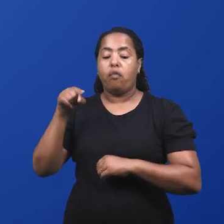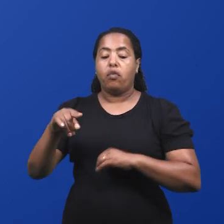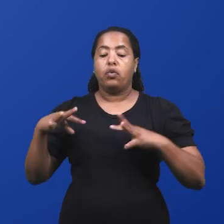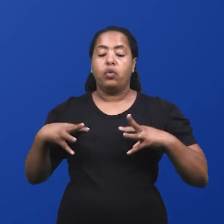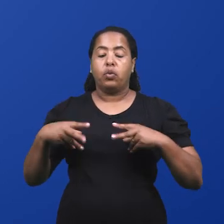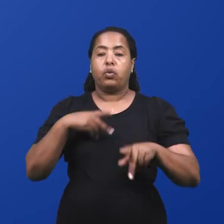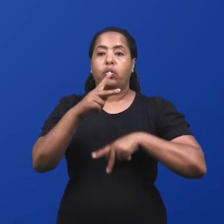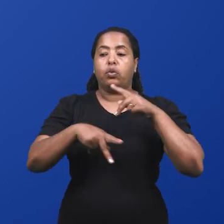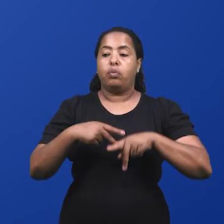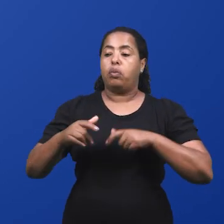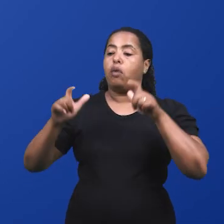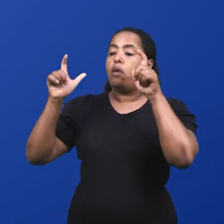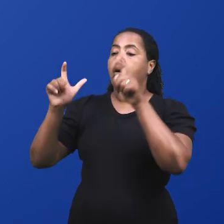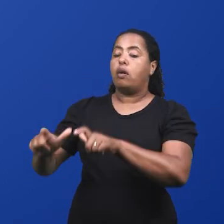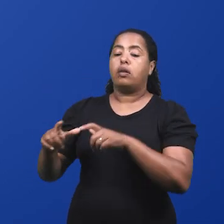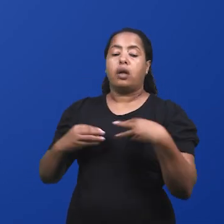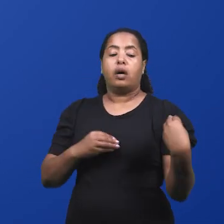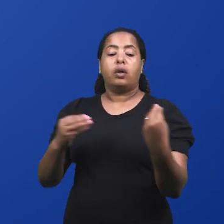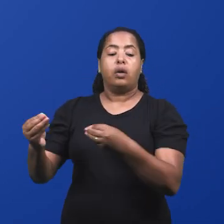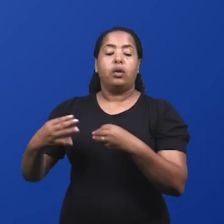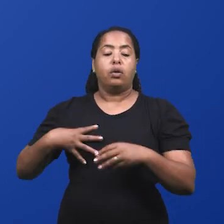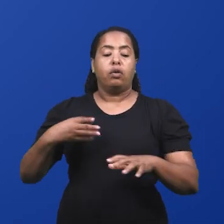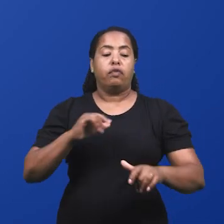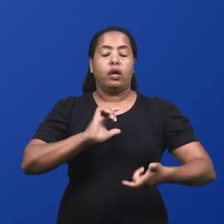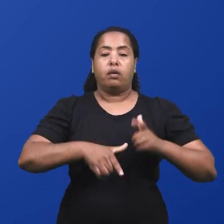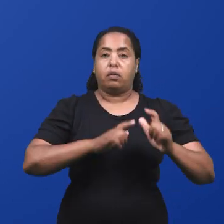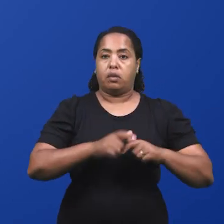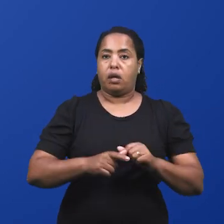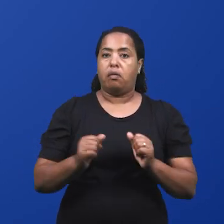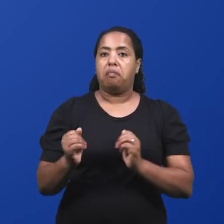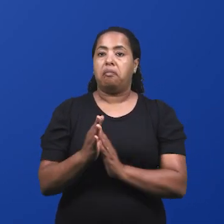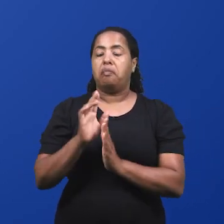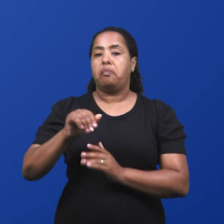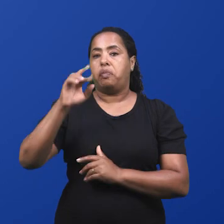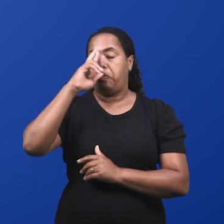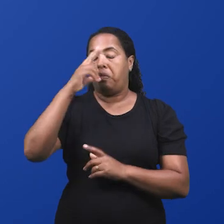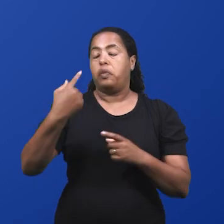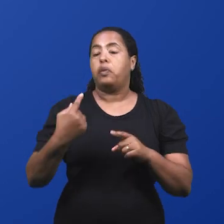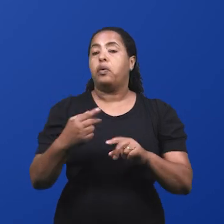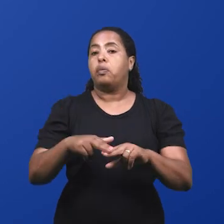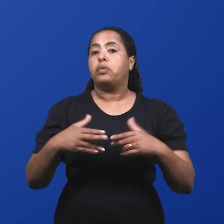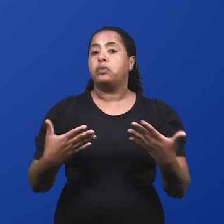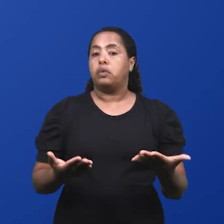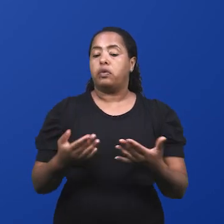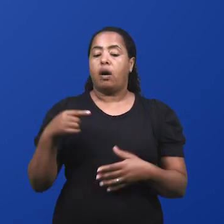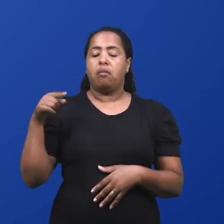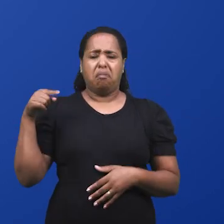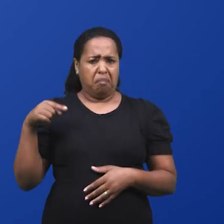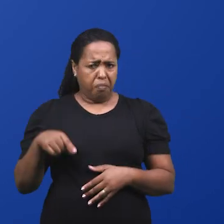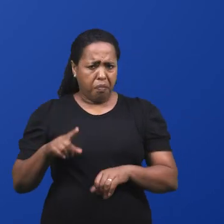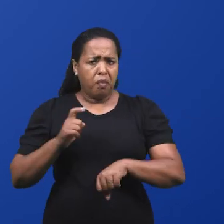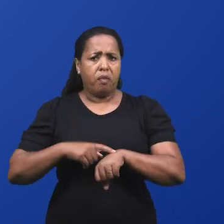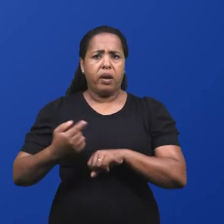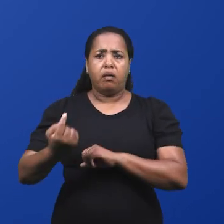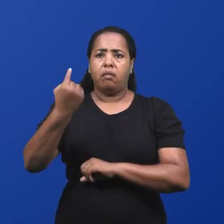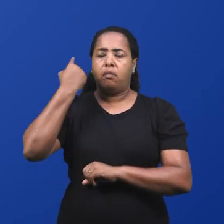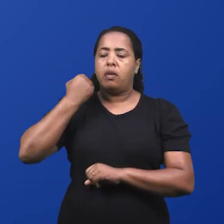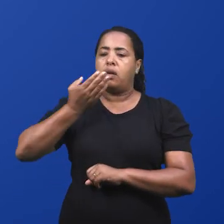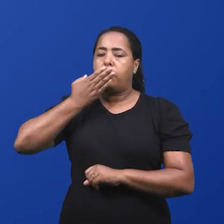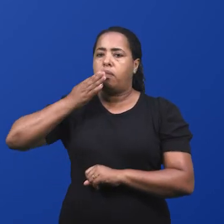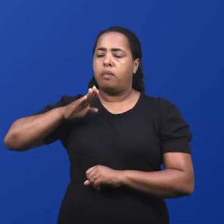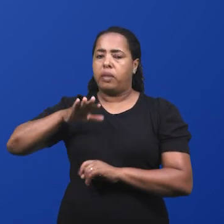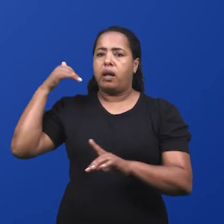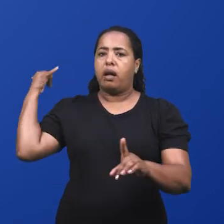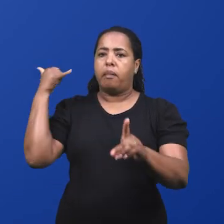este Jordão, tu e todo este povo, a terra que eu dou aos filhos de Israel. Louvado seja o nome do Senhor, porque havia